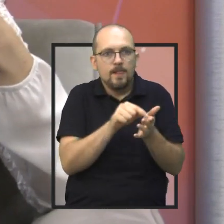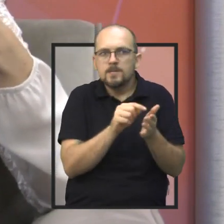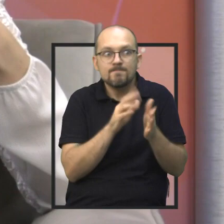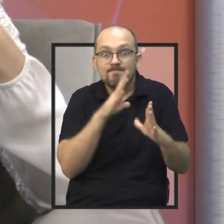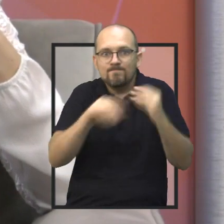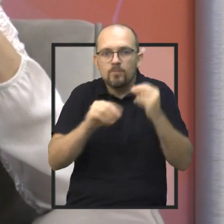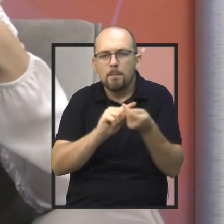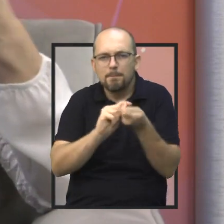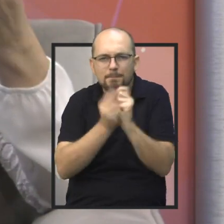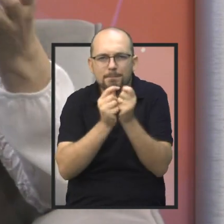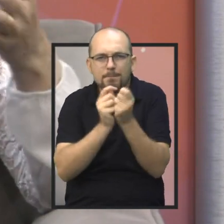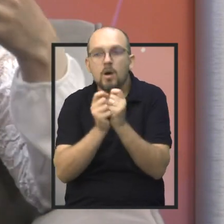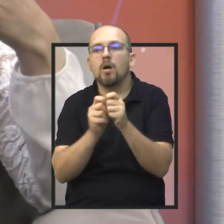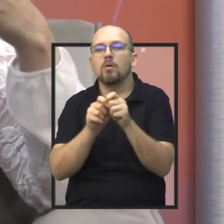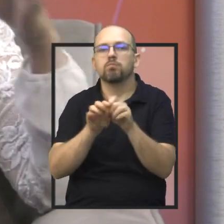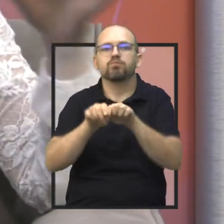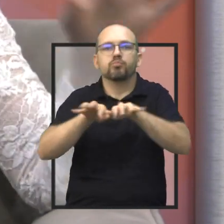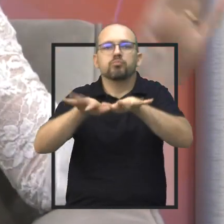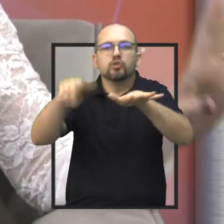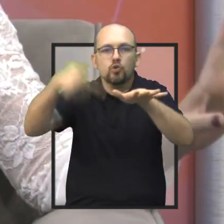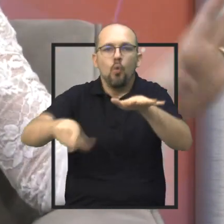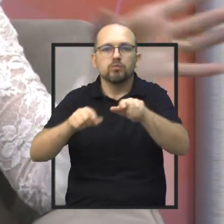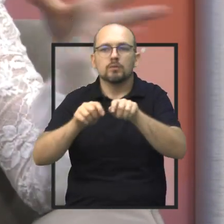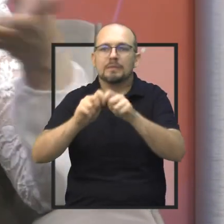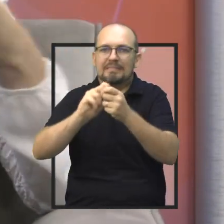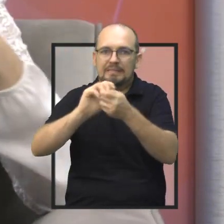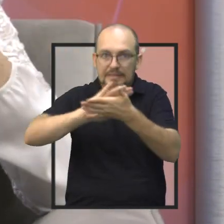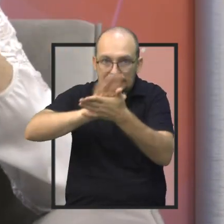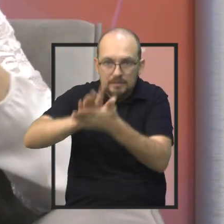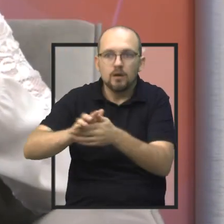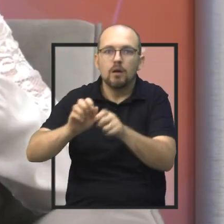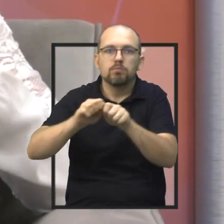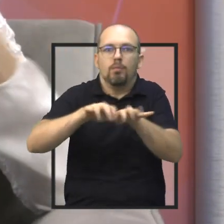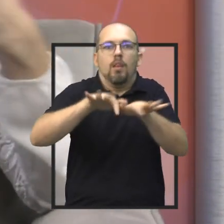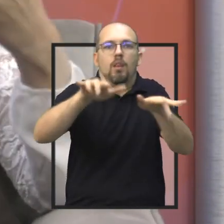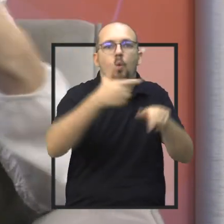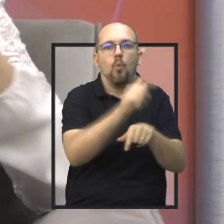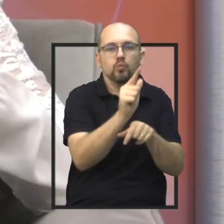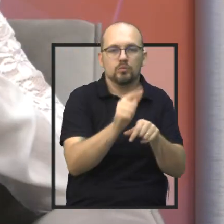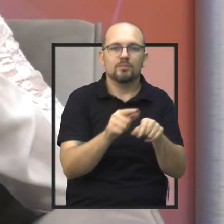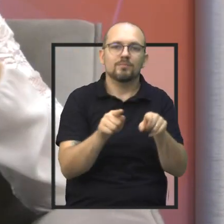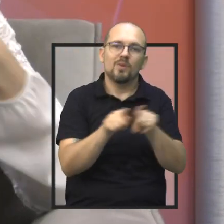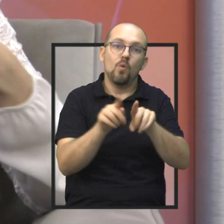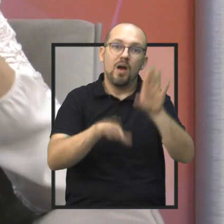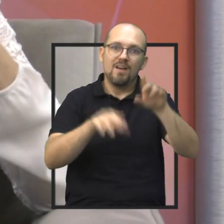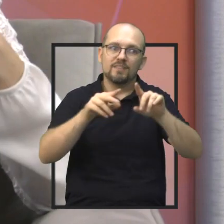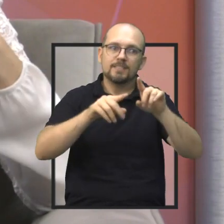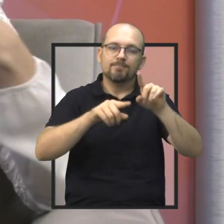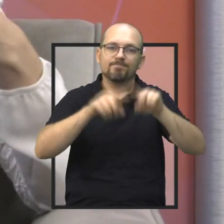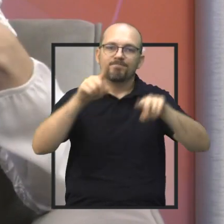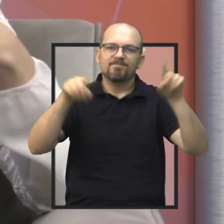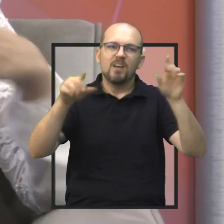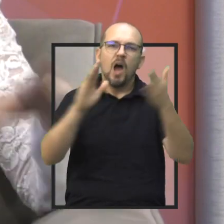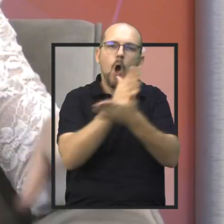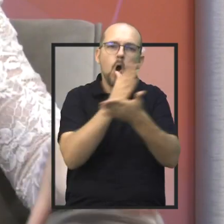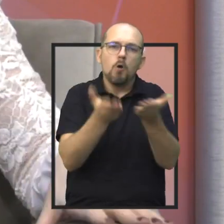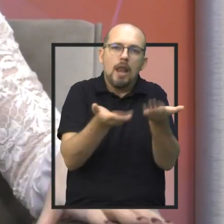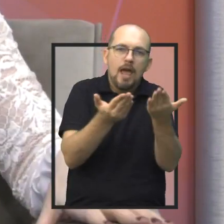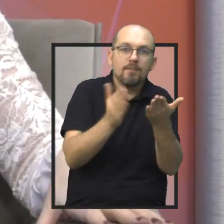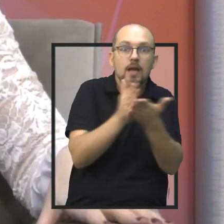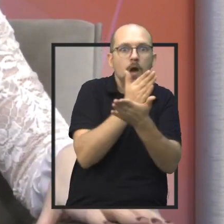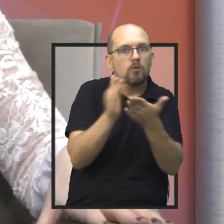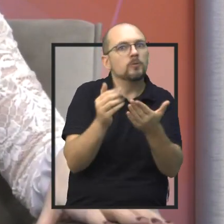de mutação, às vezes eram variantes só de observação, às vezes de interesse, às vezes variantes preocupantes que